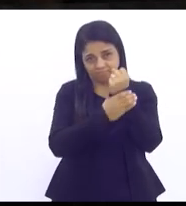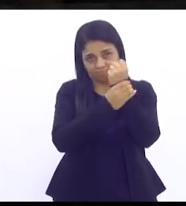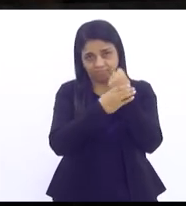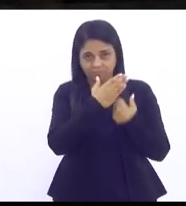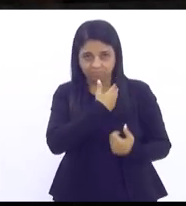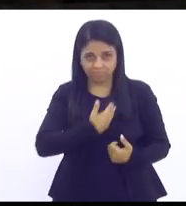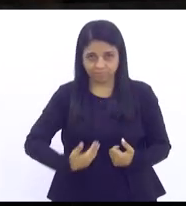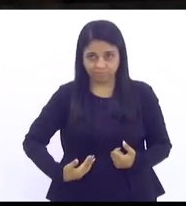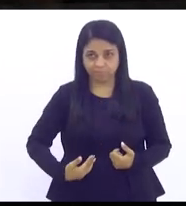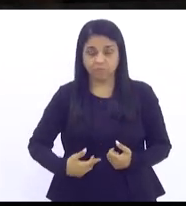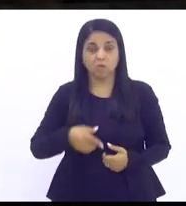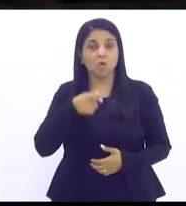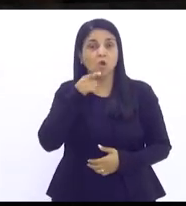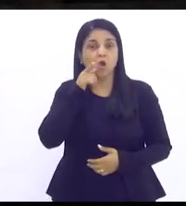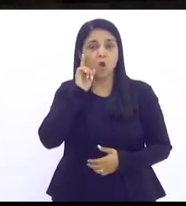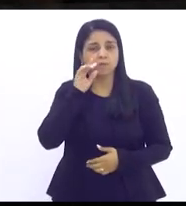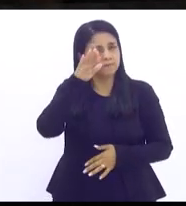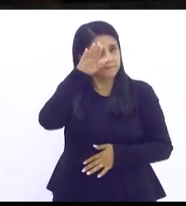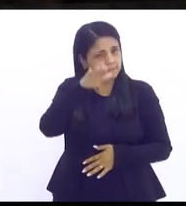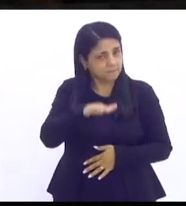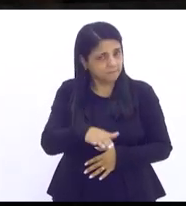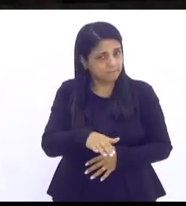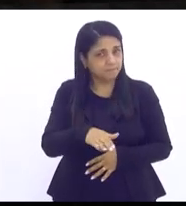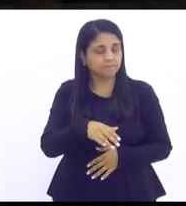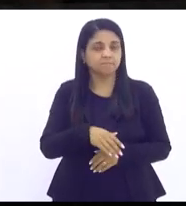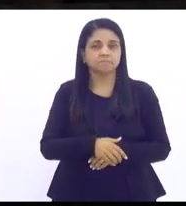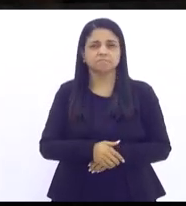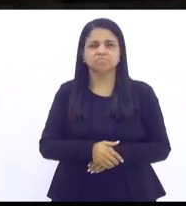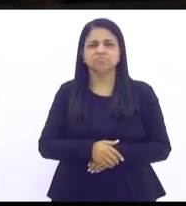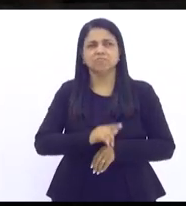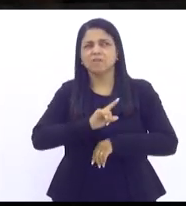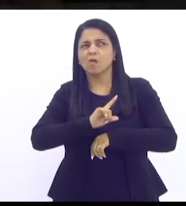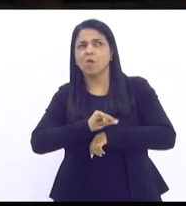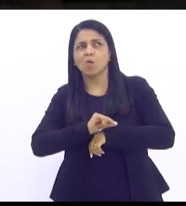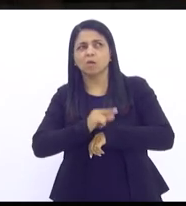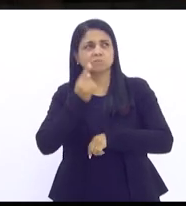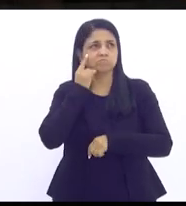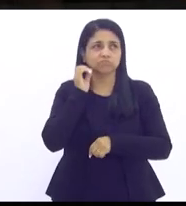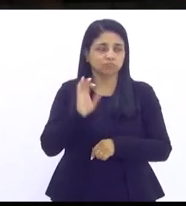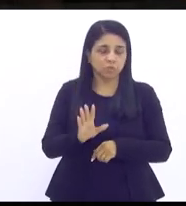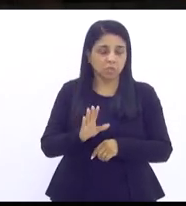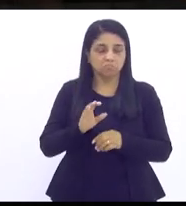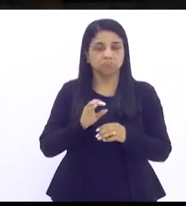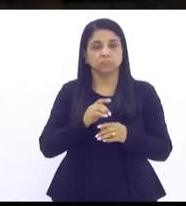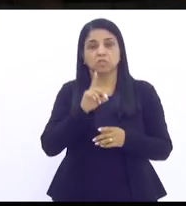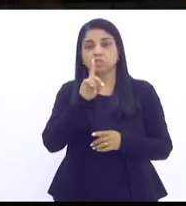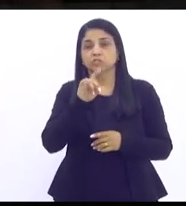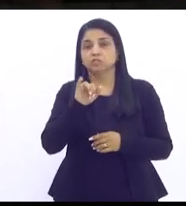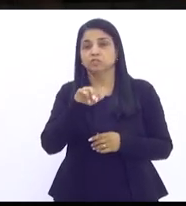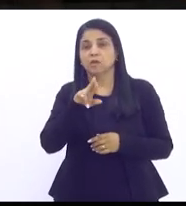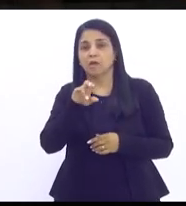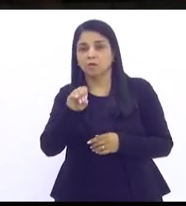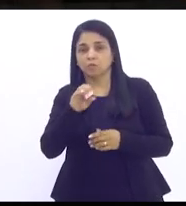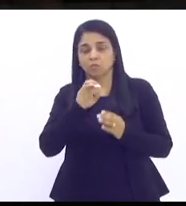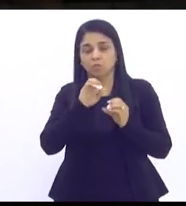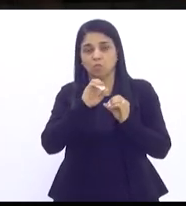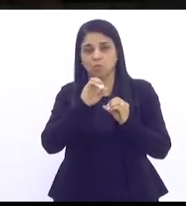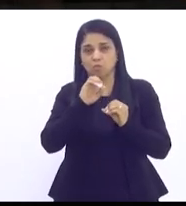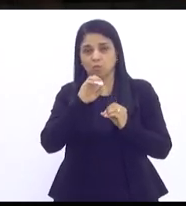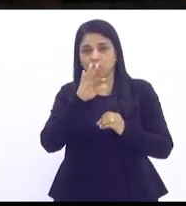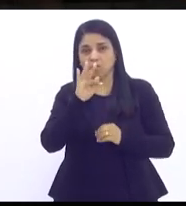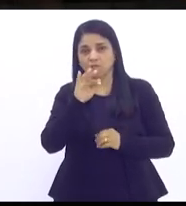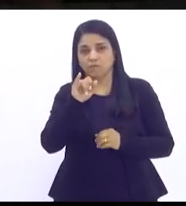ontem, no final da tarde, não sei que horas ele saiu do Diário Oficial, mas por volta de